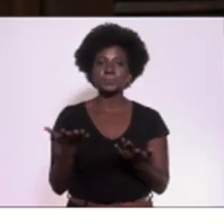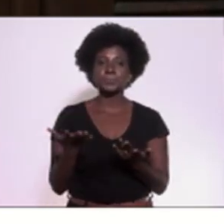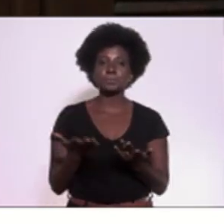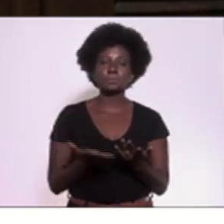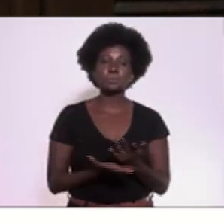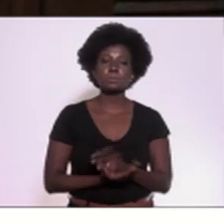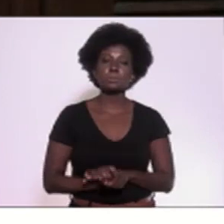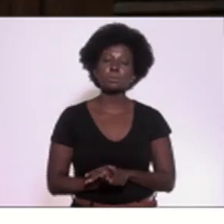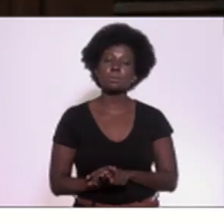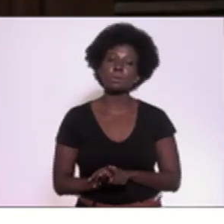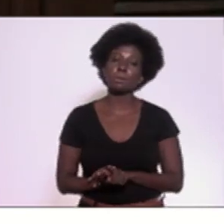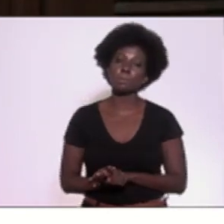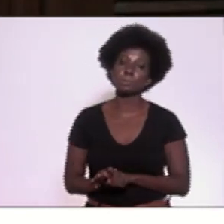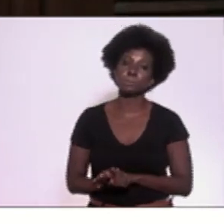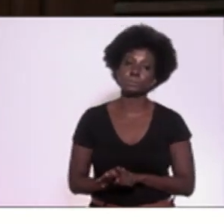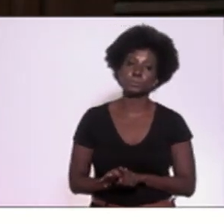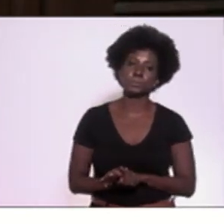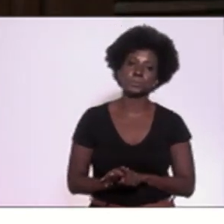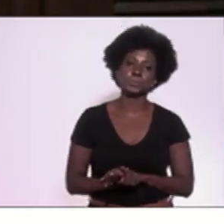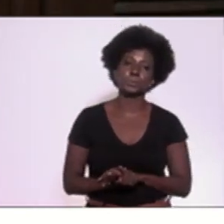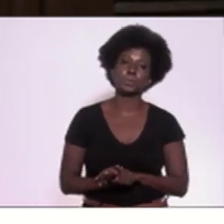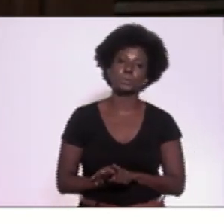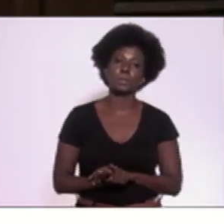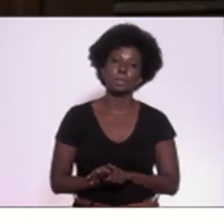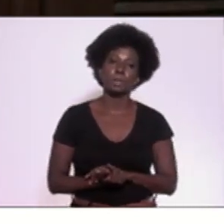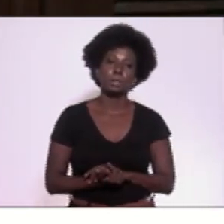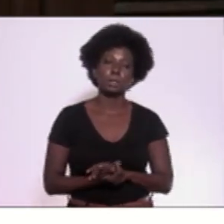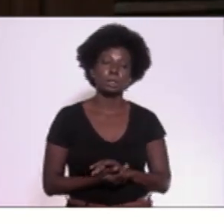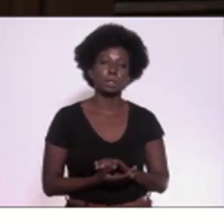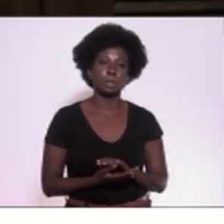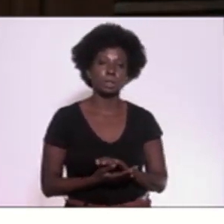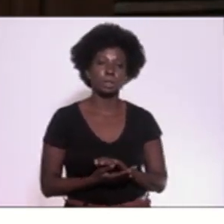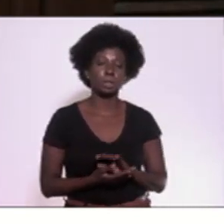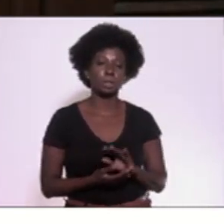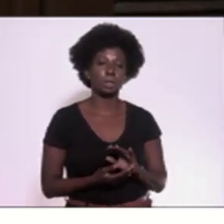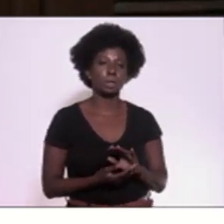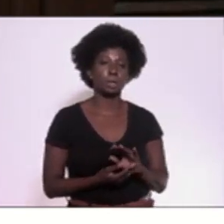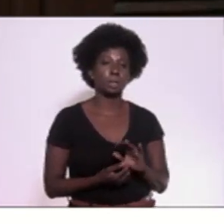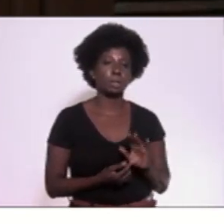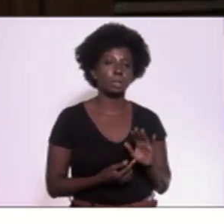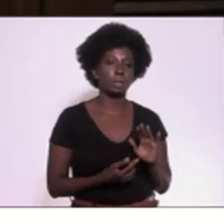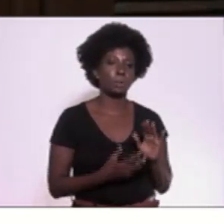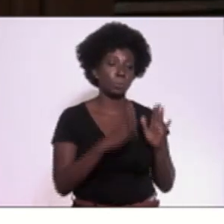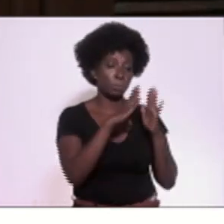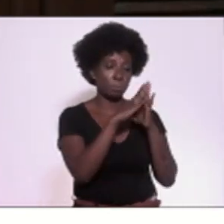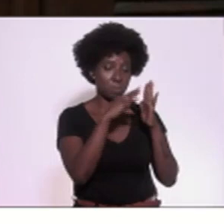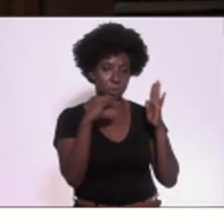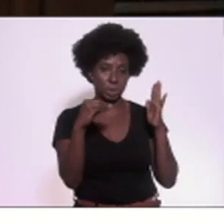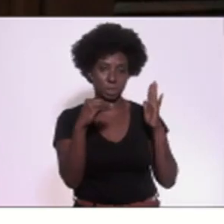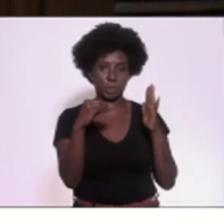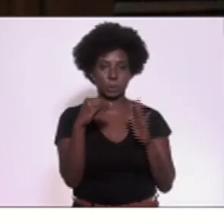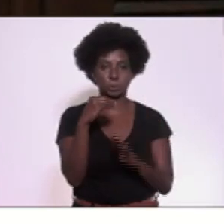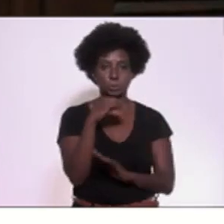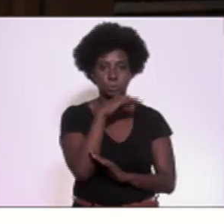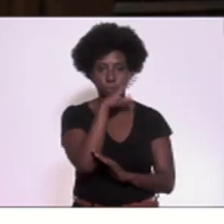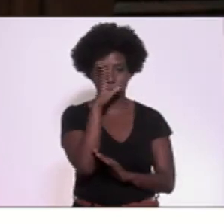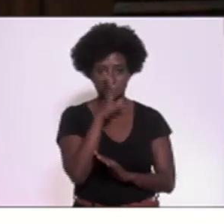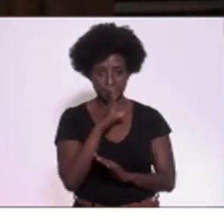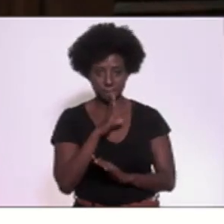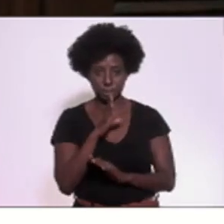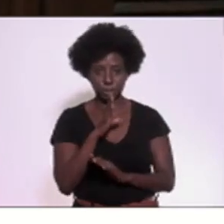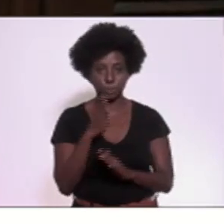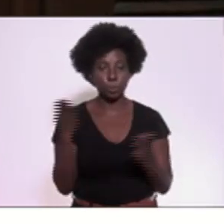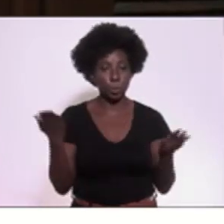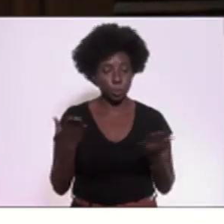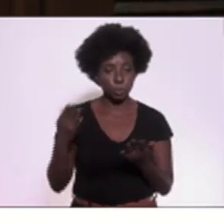sobre o retrato do Brasil hoje, novembro de 2019, em que